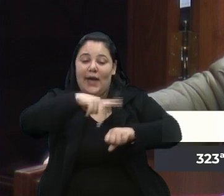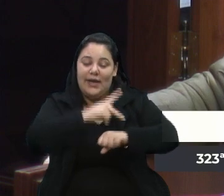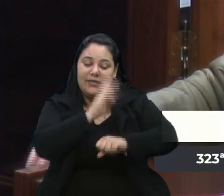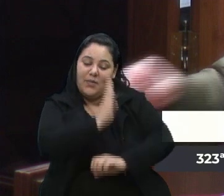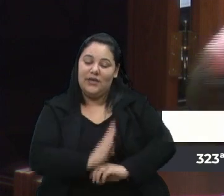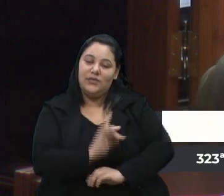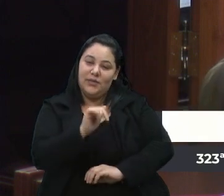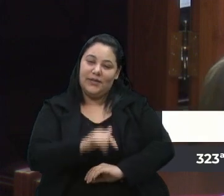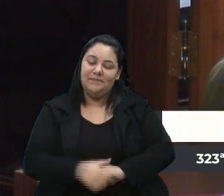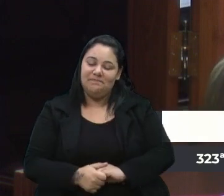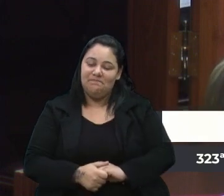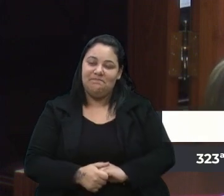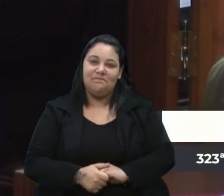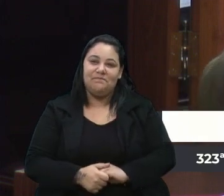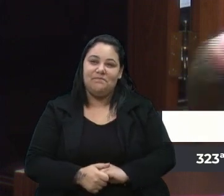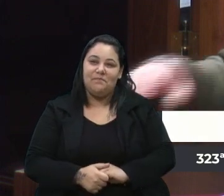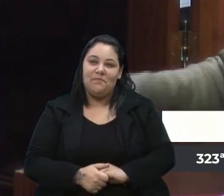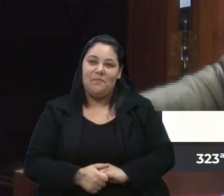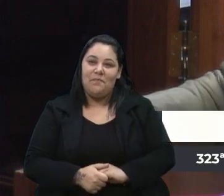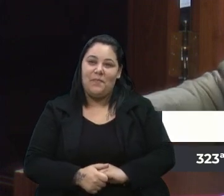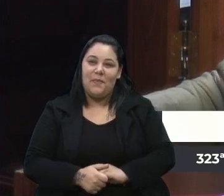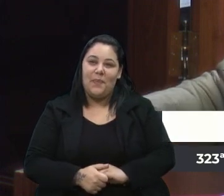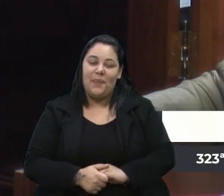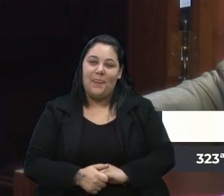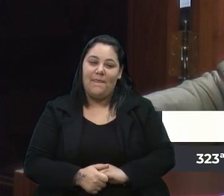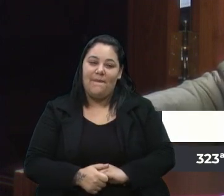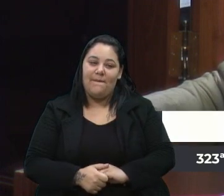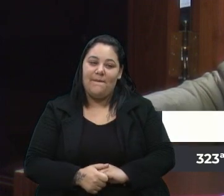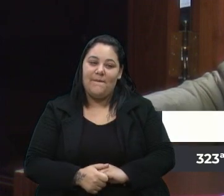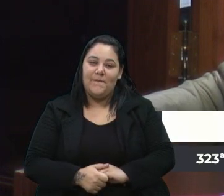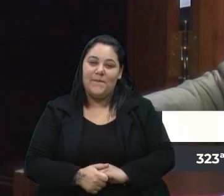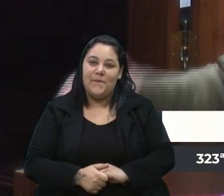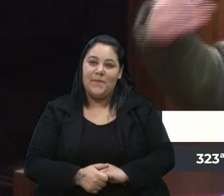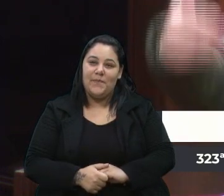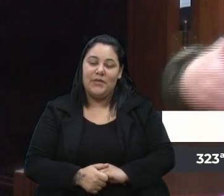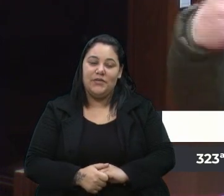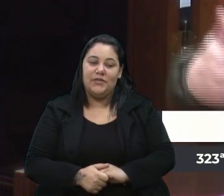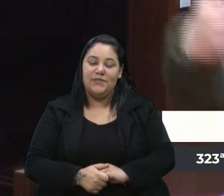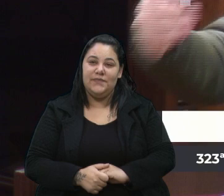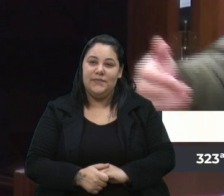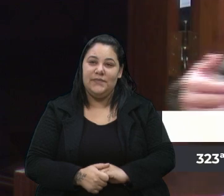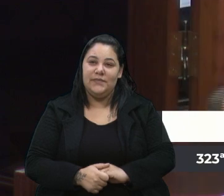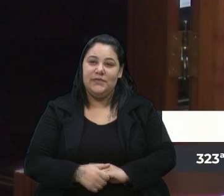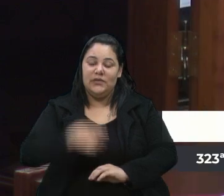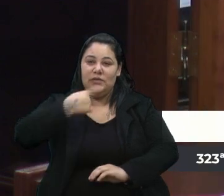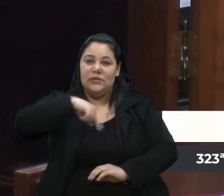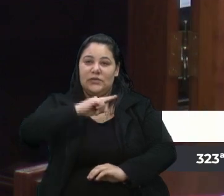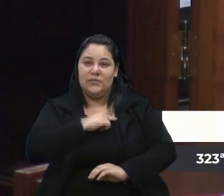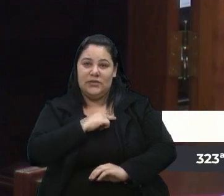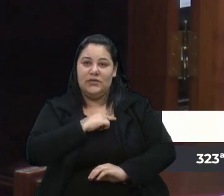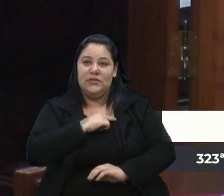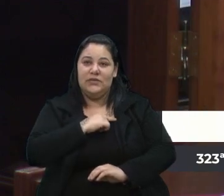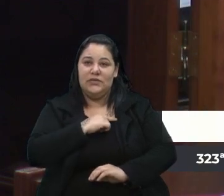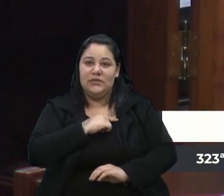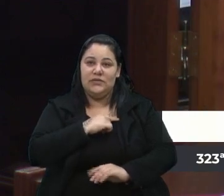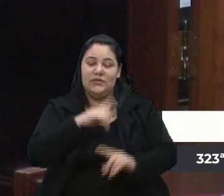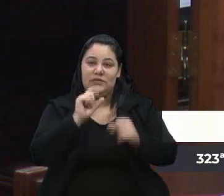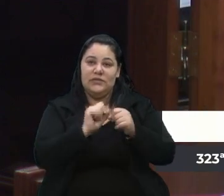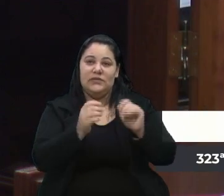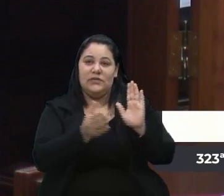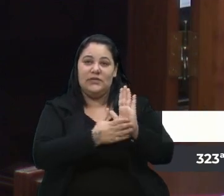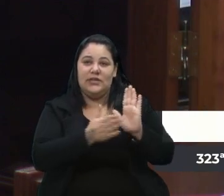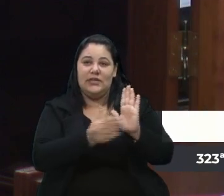Brasil e a gente nós estamos propondo esses